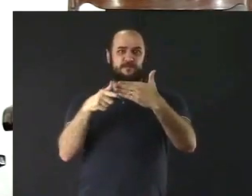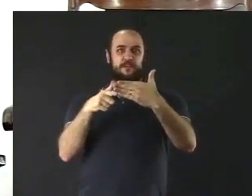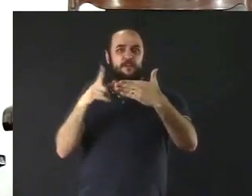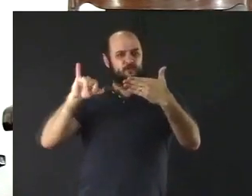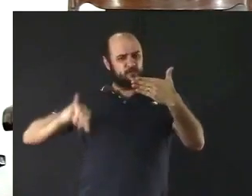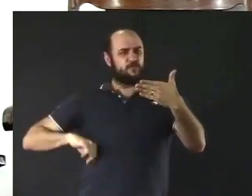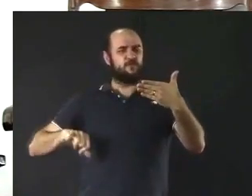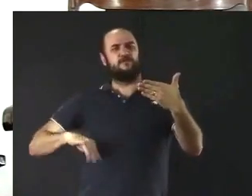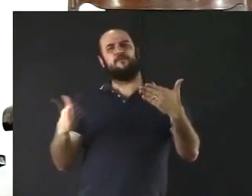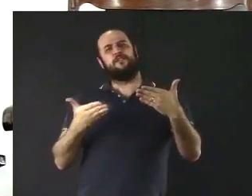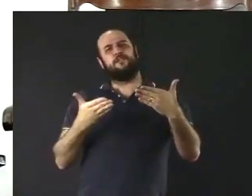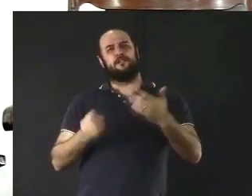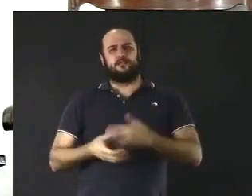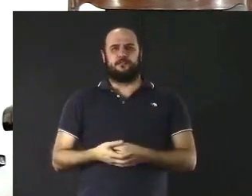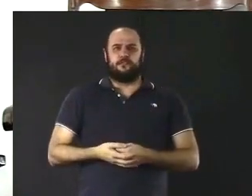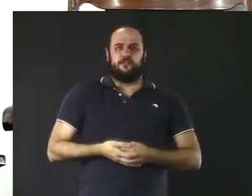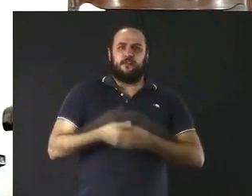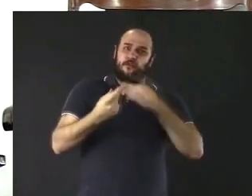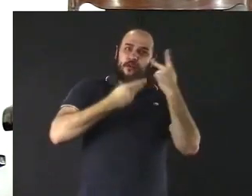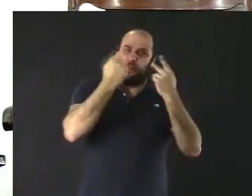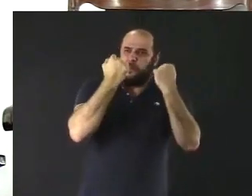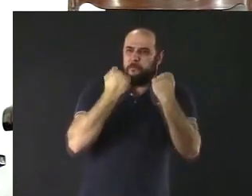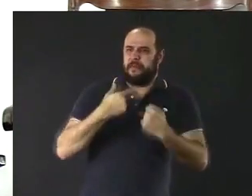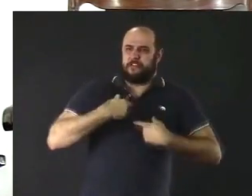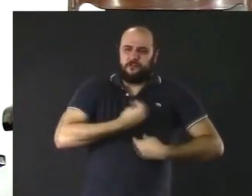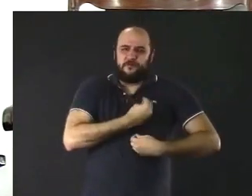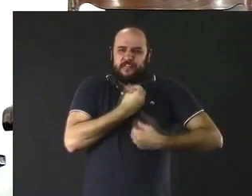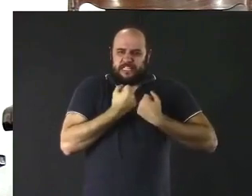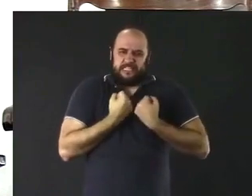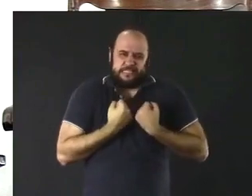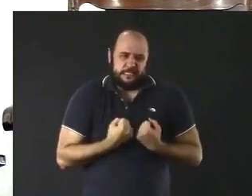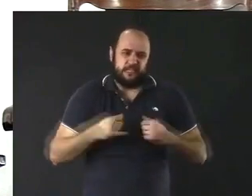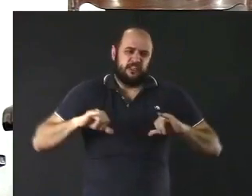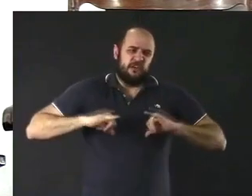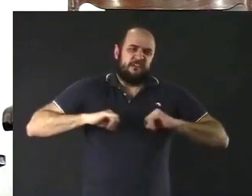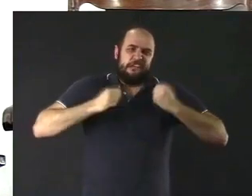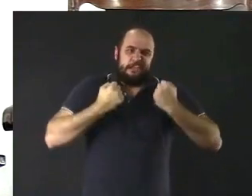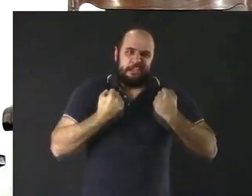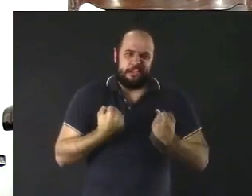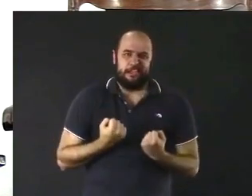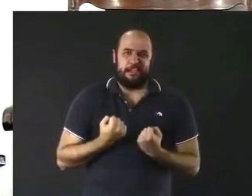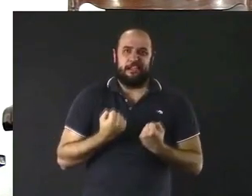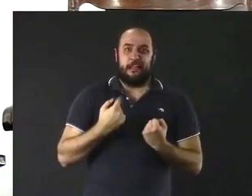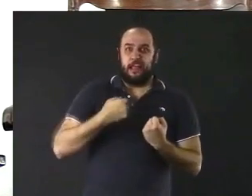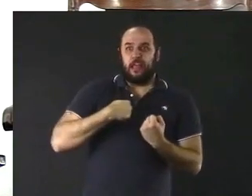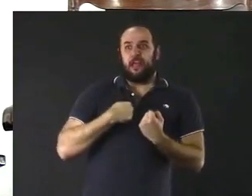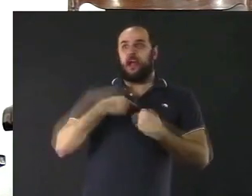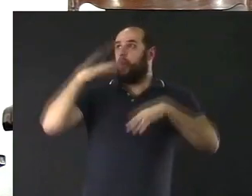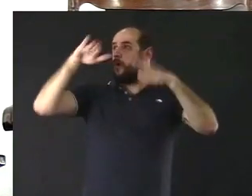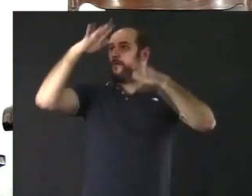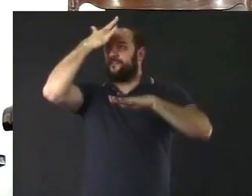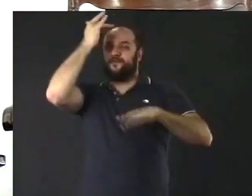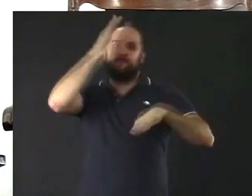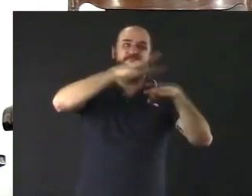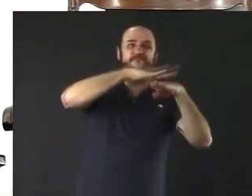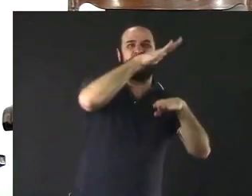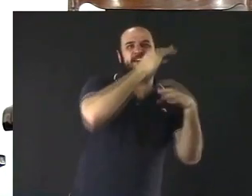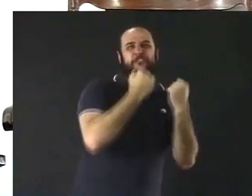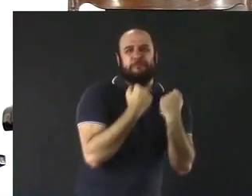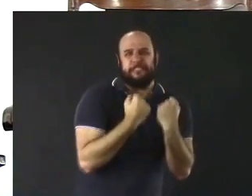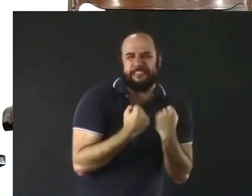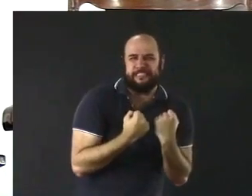sofrimentos. Então, dependendo do peso que eu carrego, o sofrimento vai ser muito maior para alguns, como não será